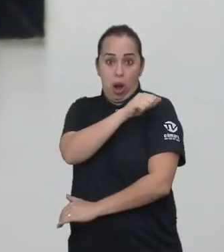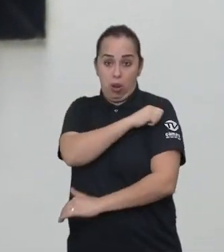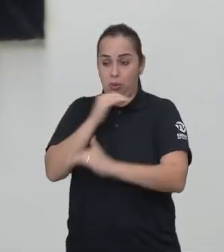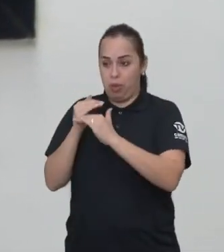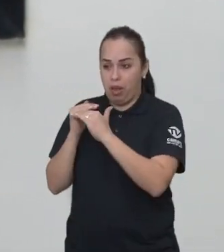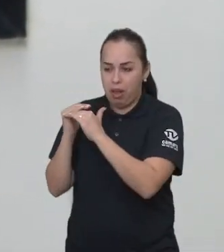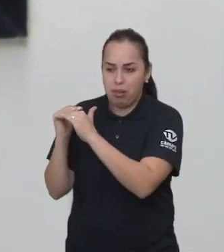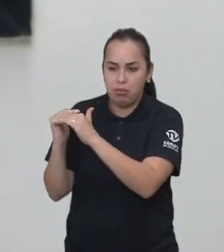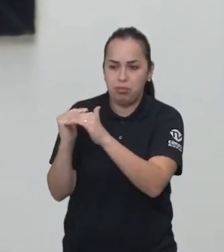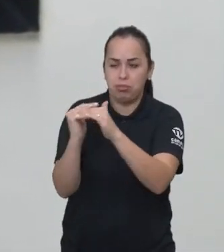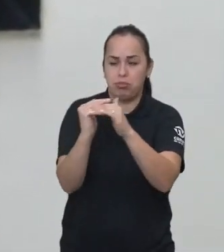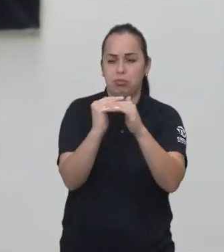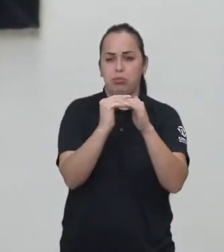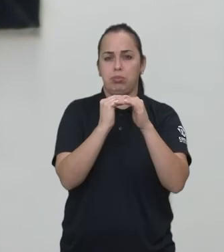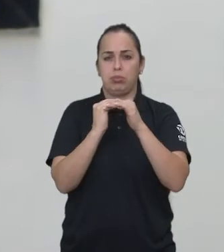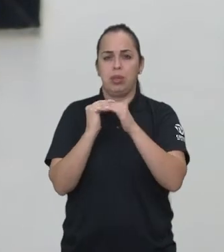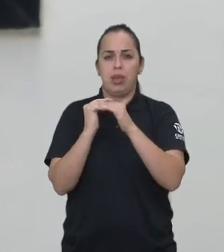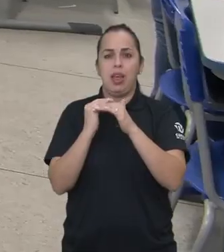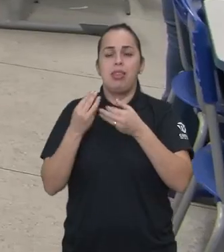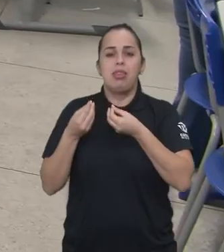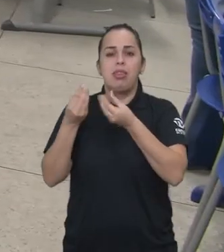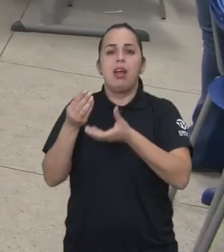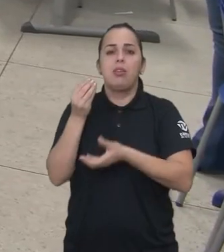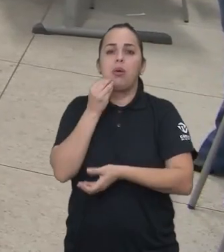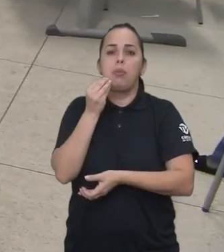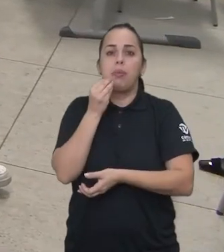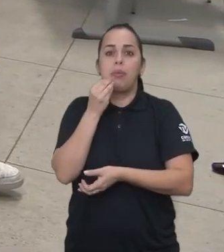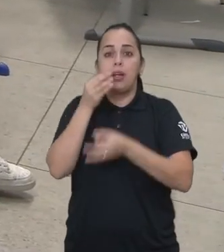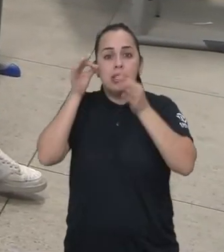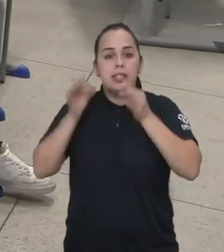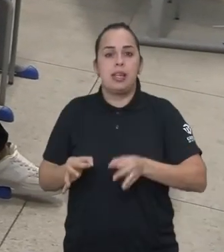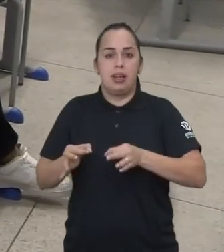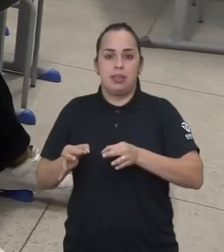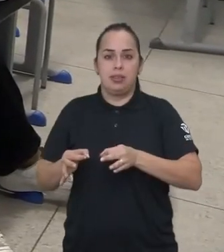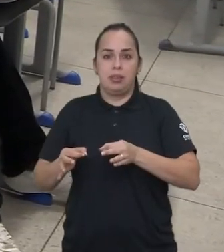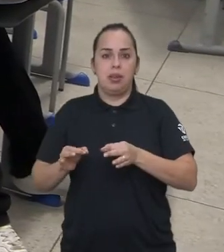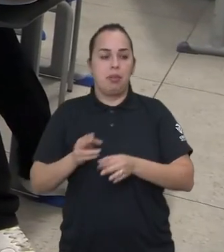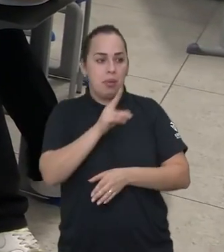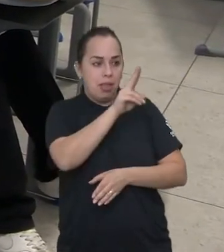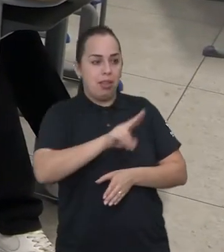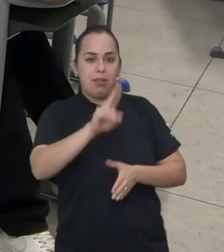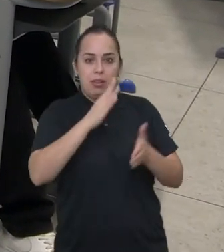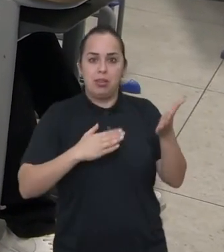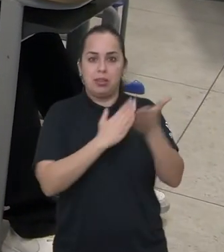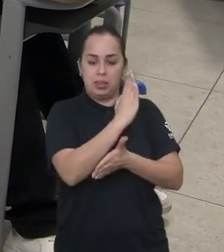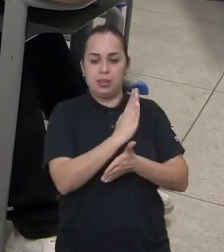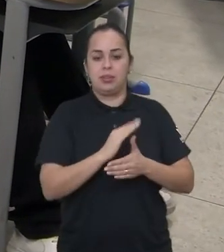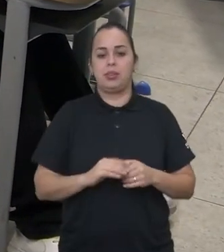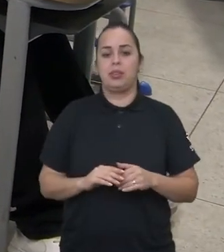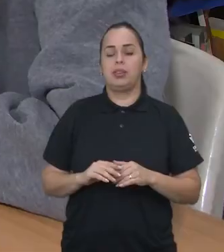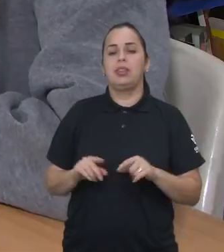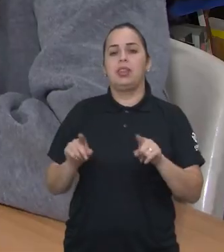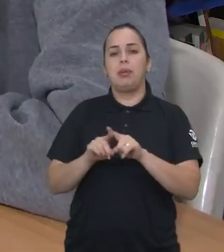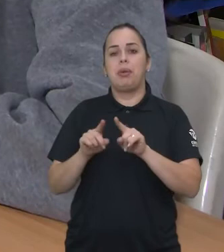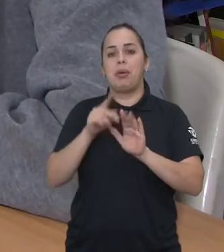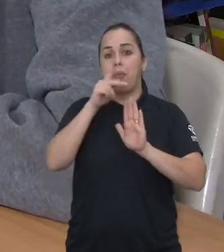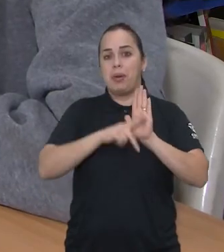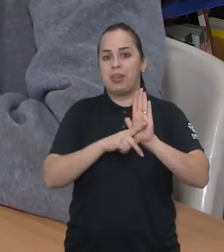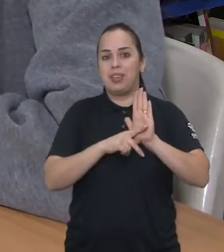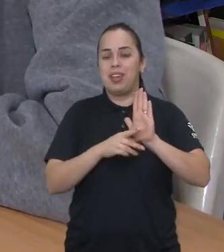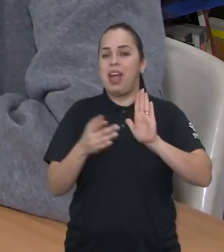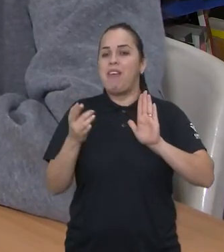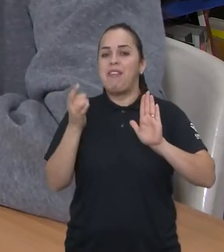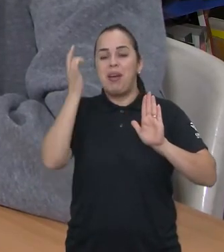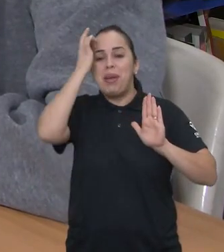dos Estudantes em vulnerabilidade social garantindo uma oportunidade justa de ingresso em uma universidade com